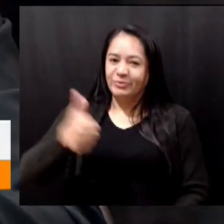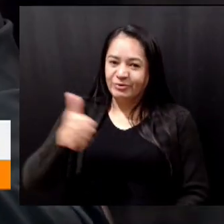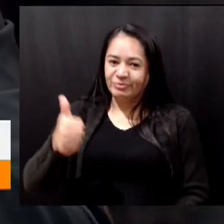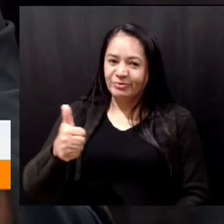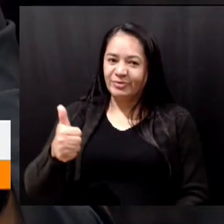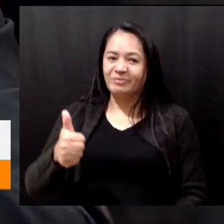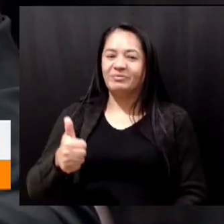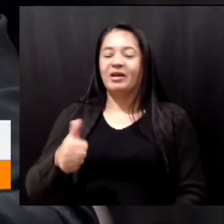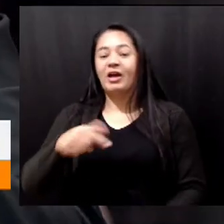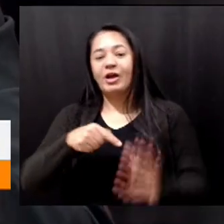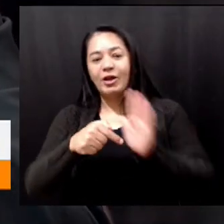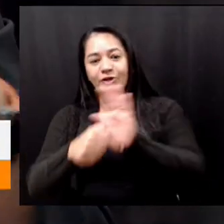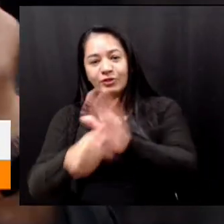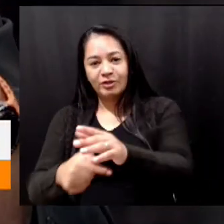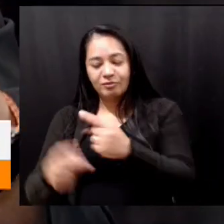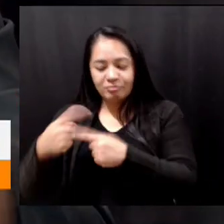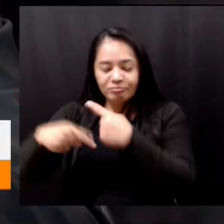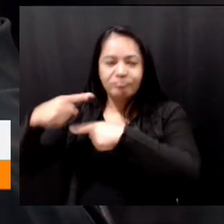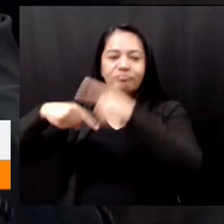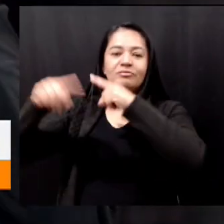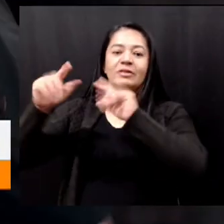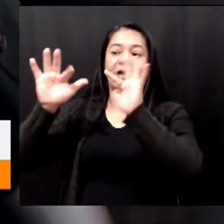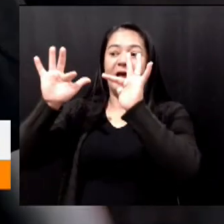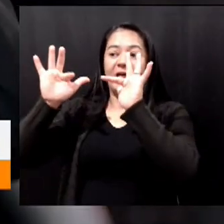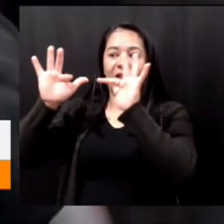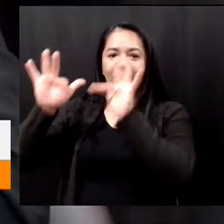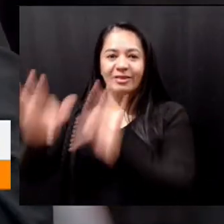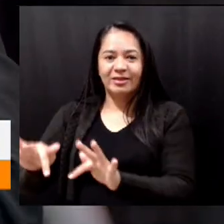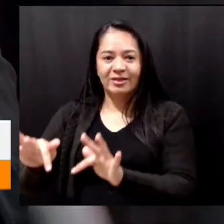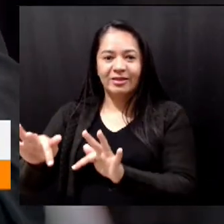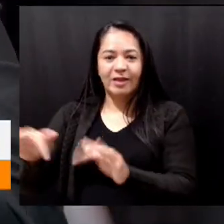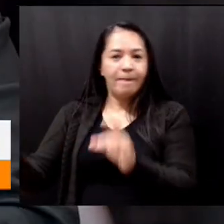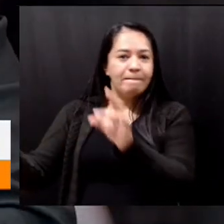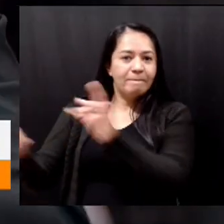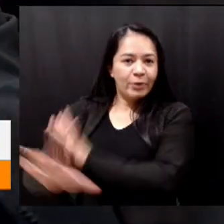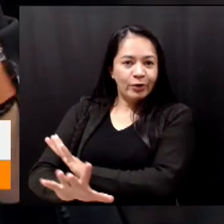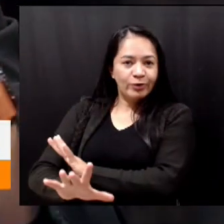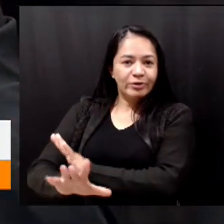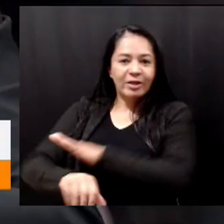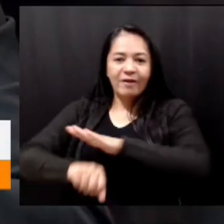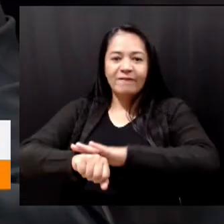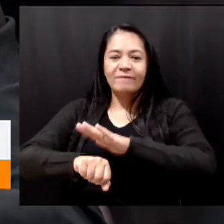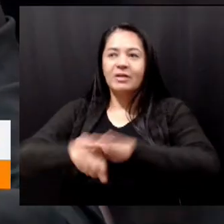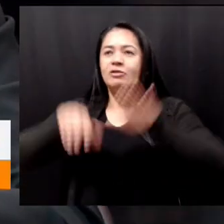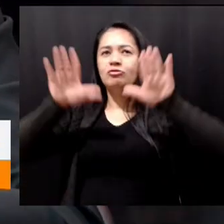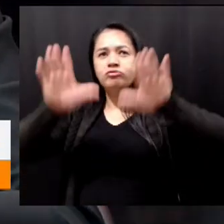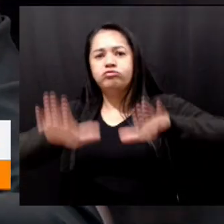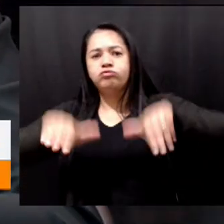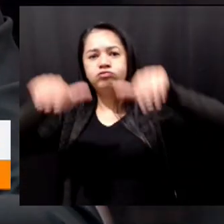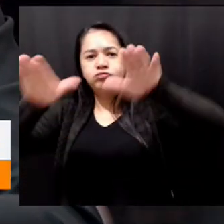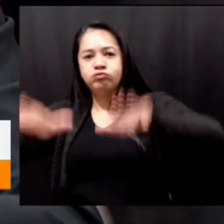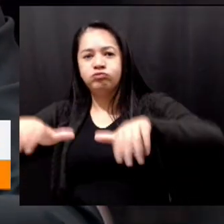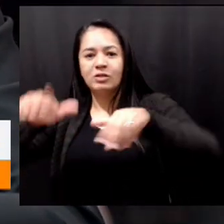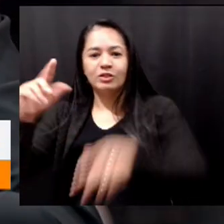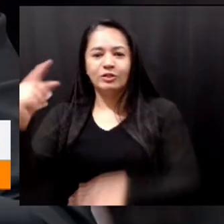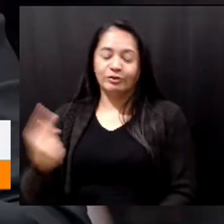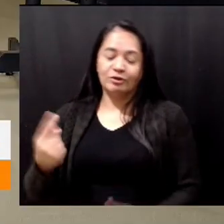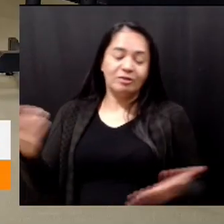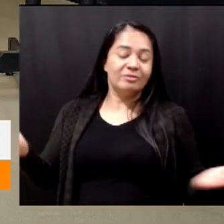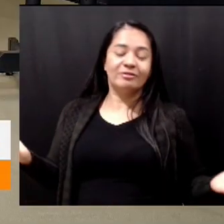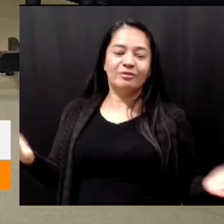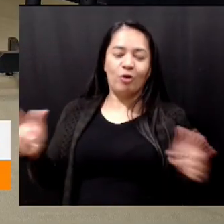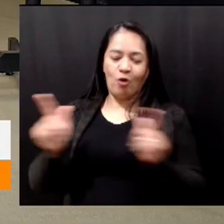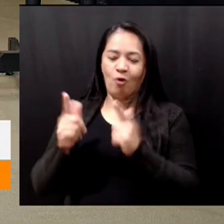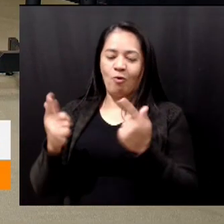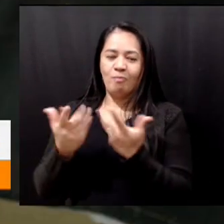crescer e finalmente estar preparado para fazer a revoada ali com com um time grande ali no final. Nossa, e